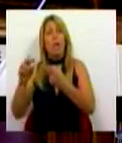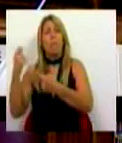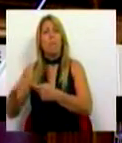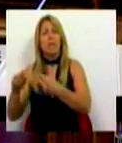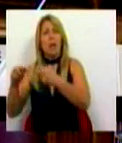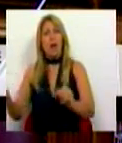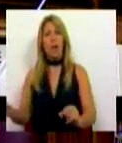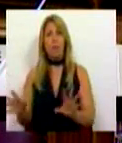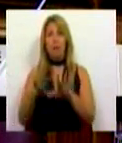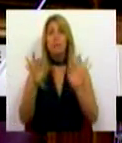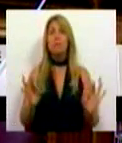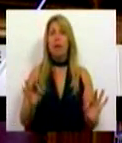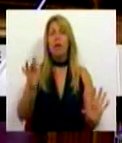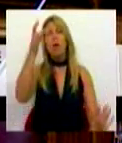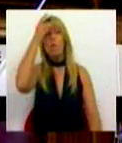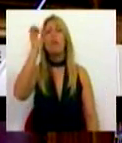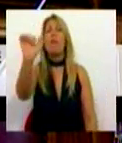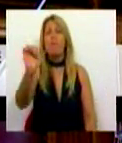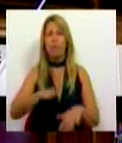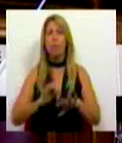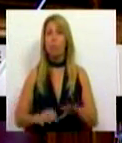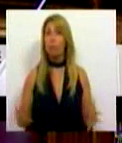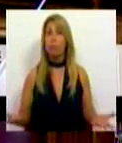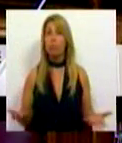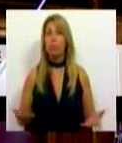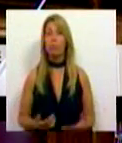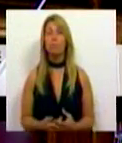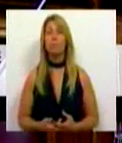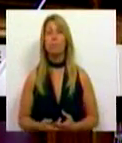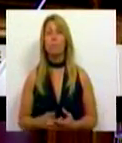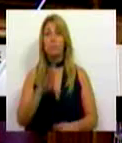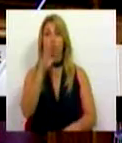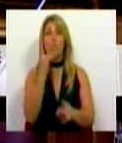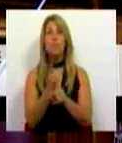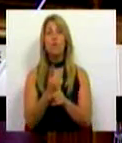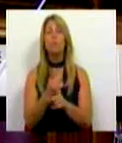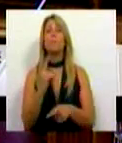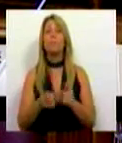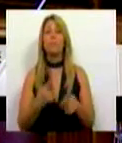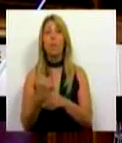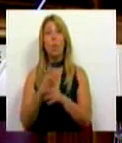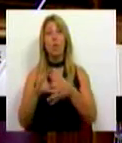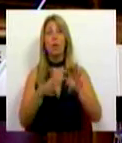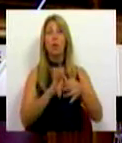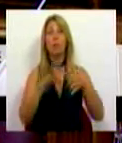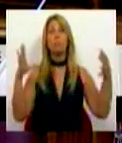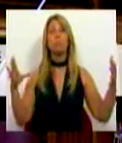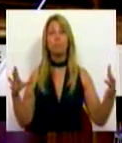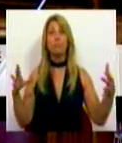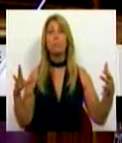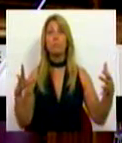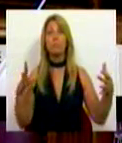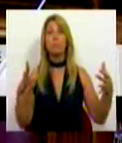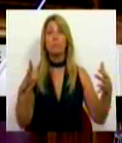entende, Vossa Excelência, essa diferença? Ao mesmo tempo, quais são as incoerências que as alterações